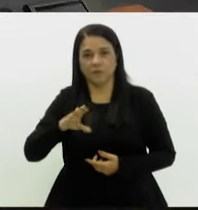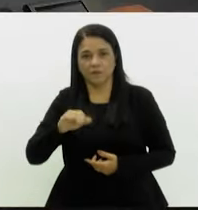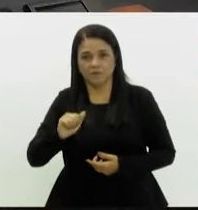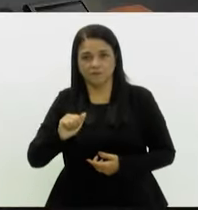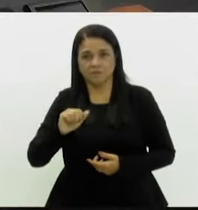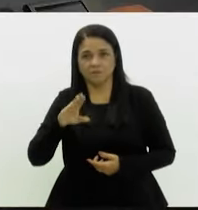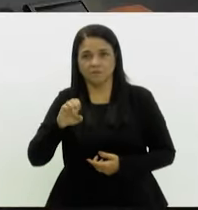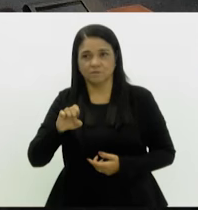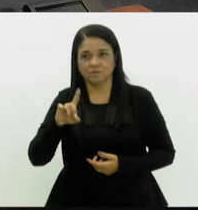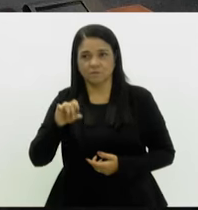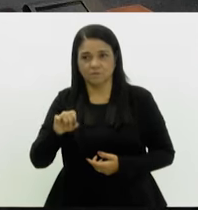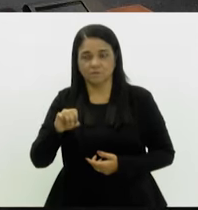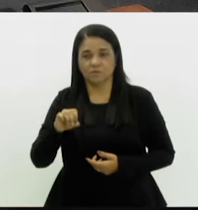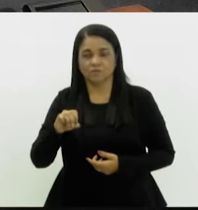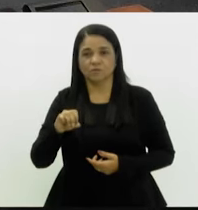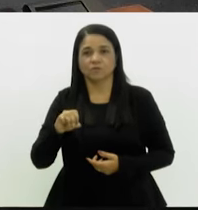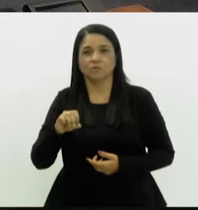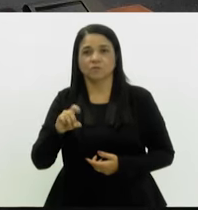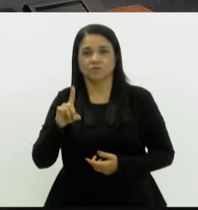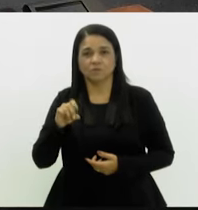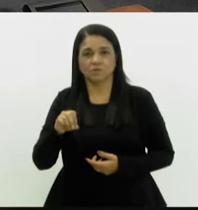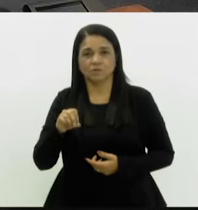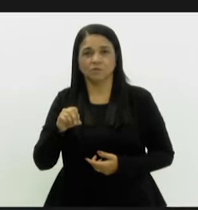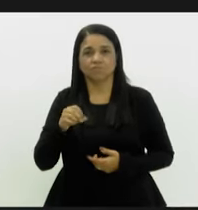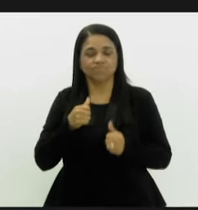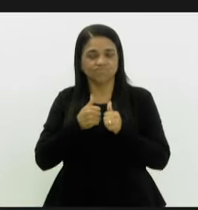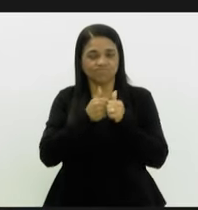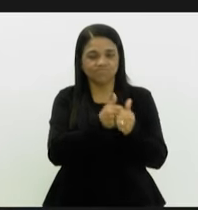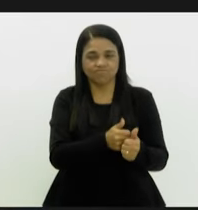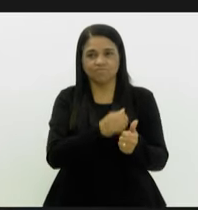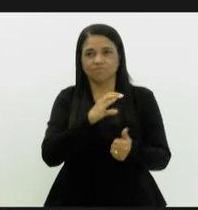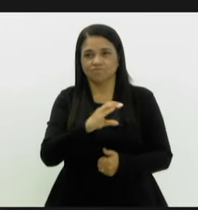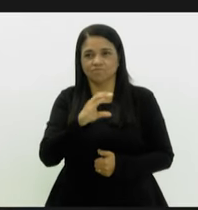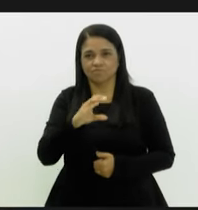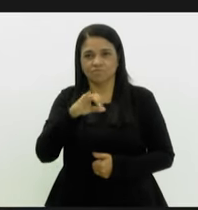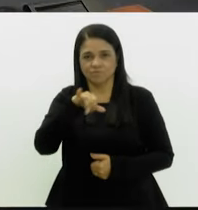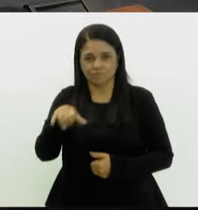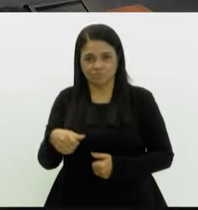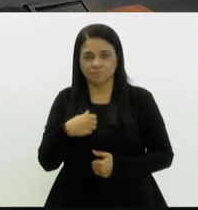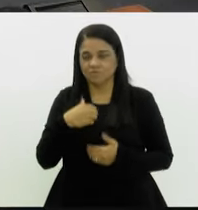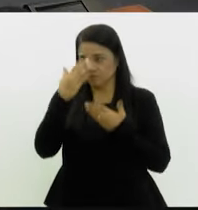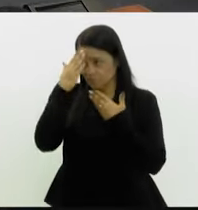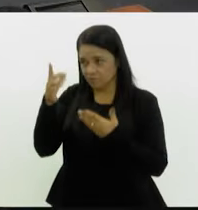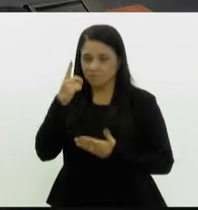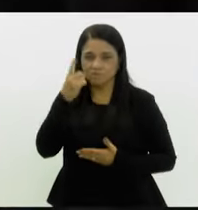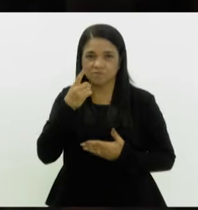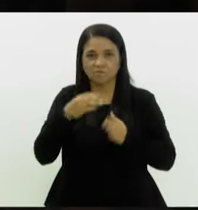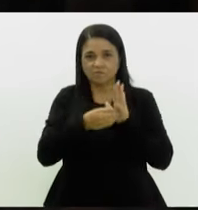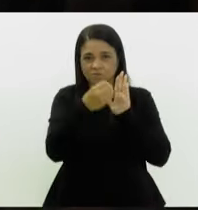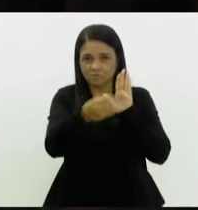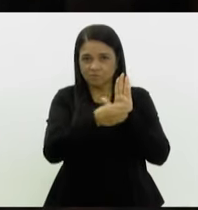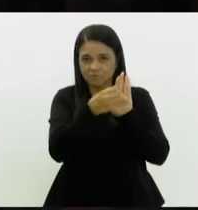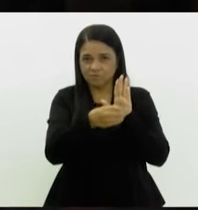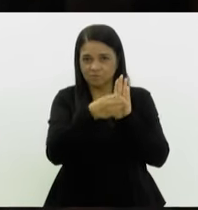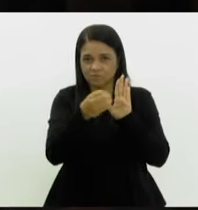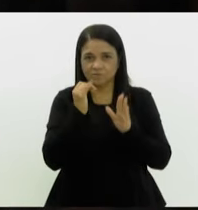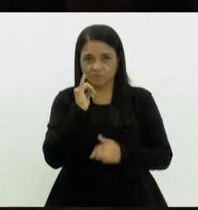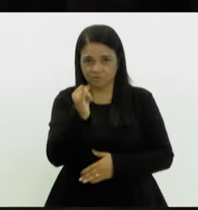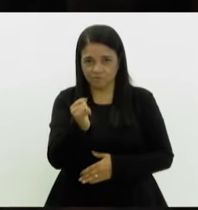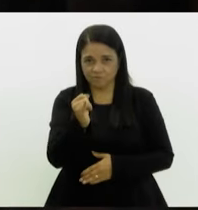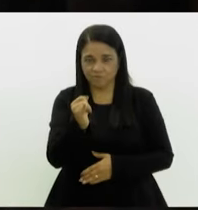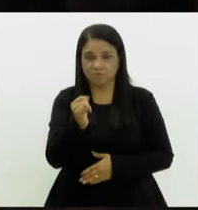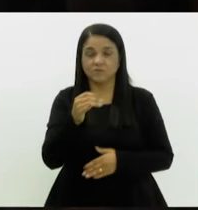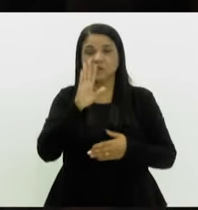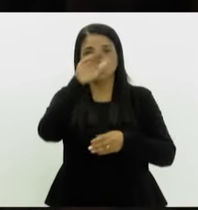Sigo integralmente, tia Ju, o parecer da CCJ. Obrigado, deputado. Com os pareceres emitidos